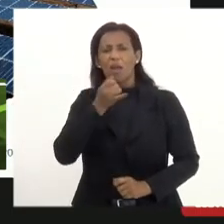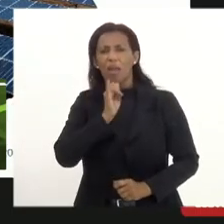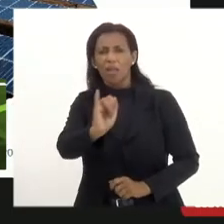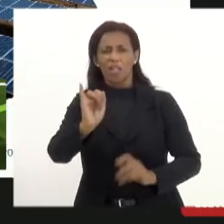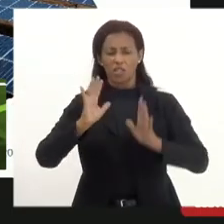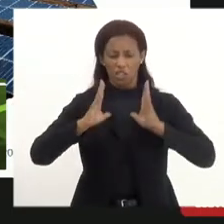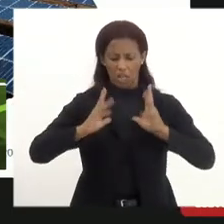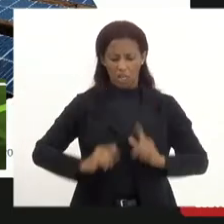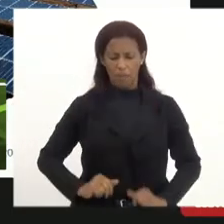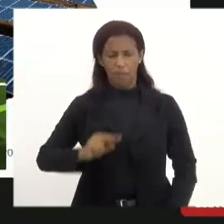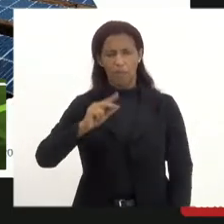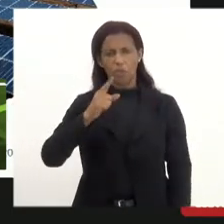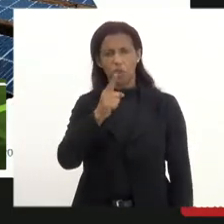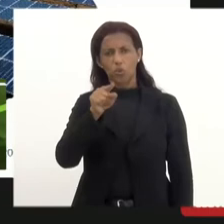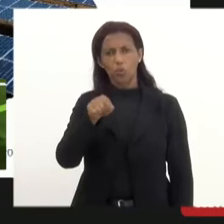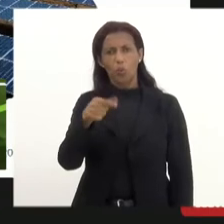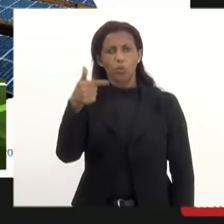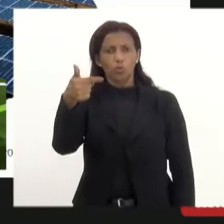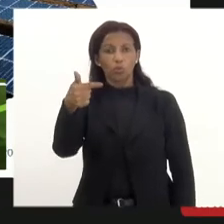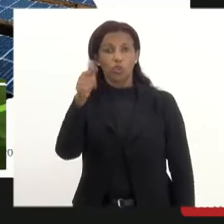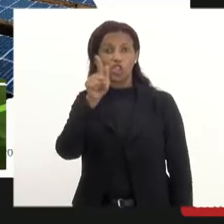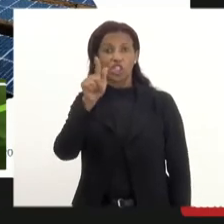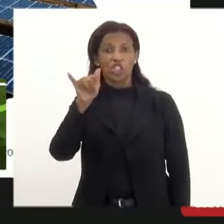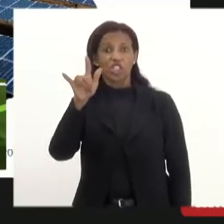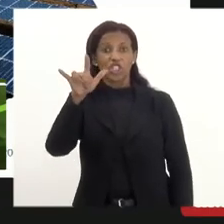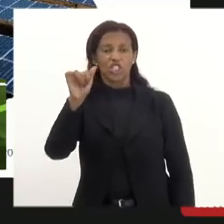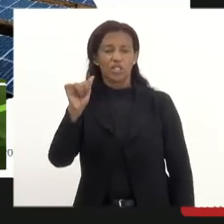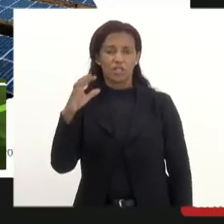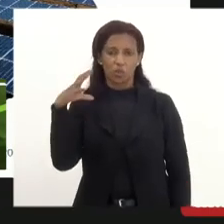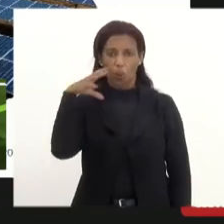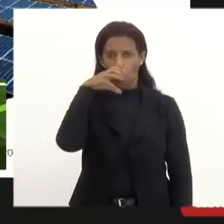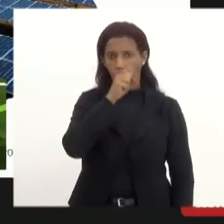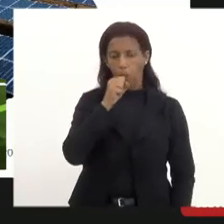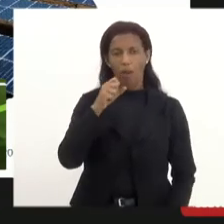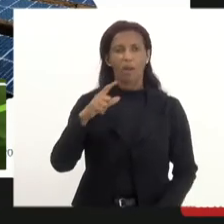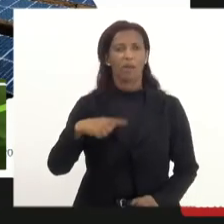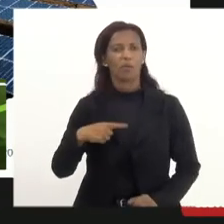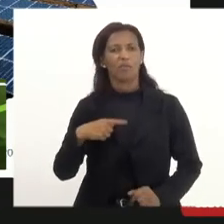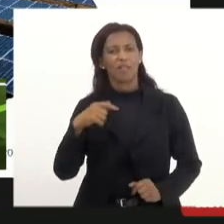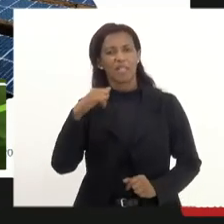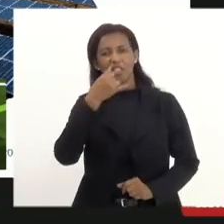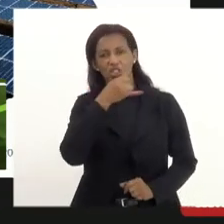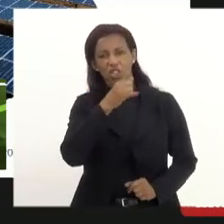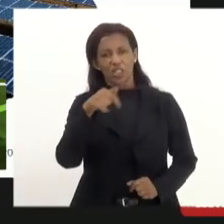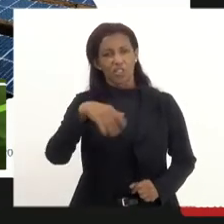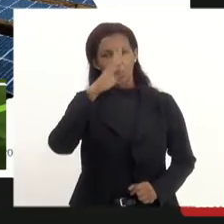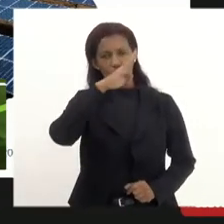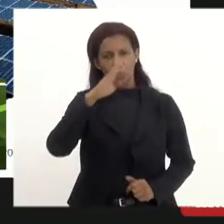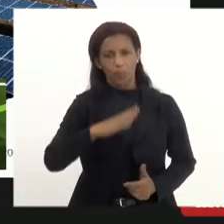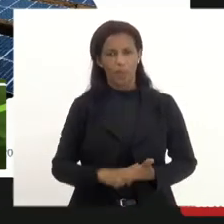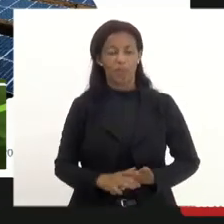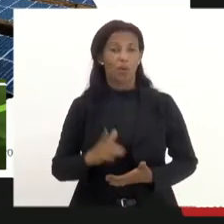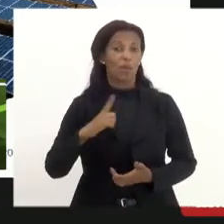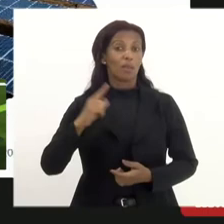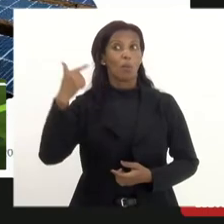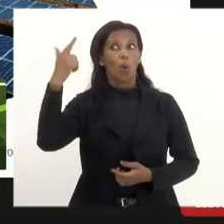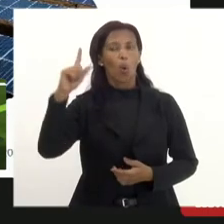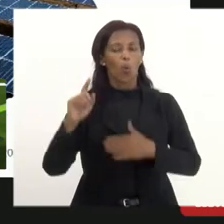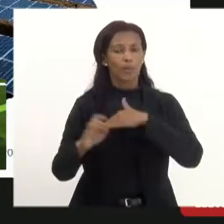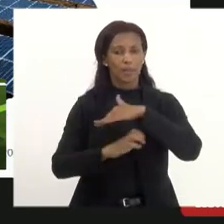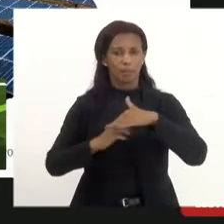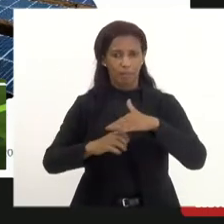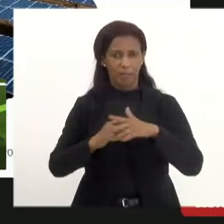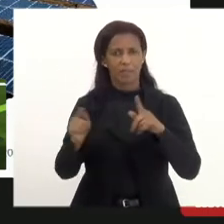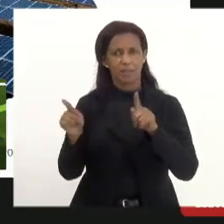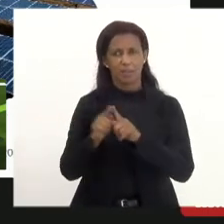1,2 giga, é o que a Total Energy vai estar gerando aqui no Brasil. Temos uma outra empresa desse